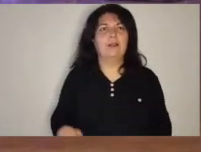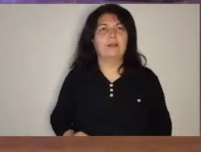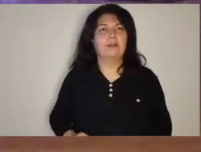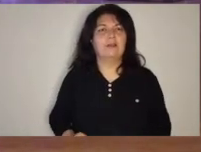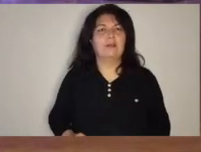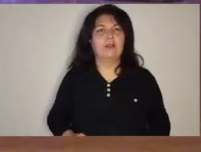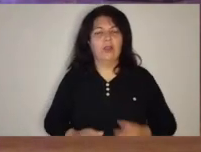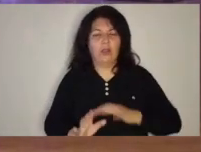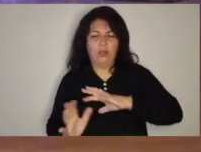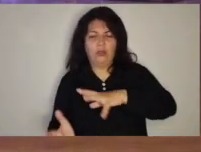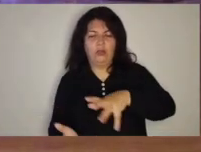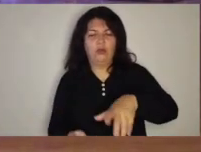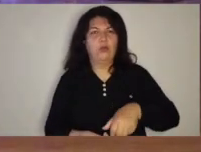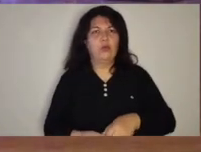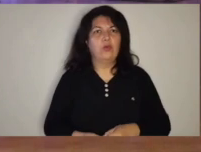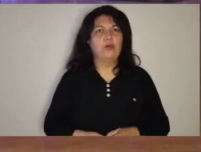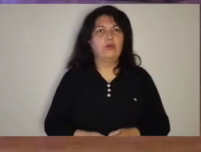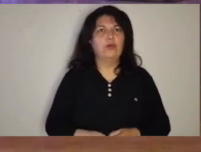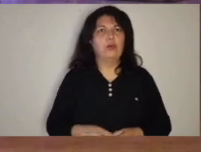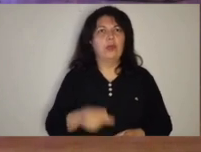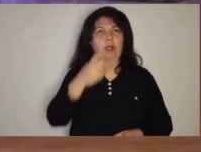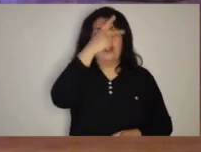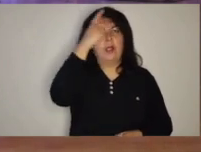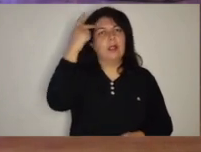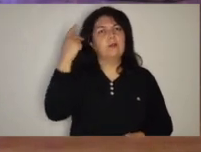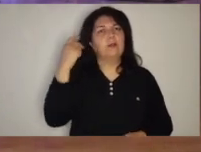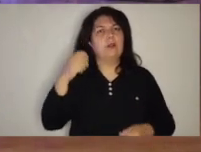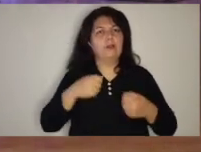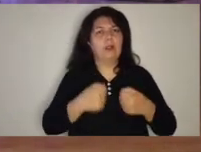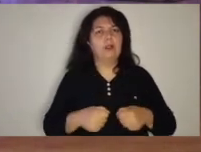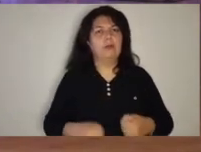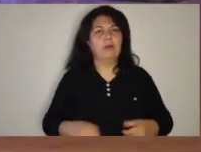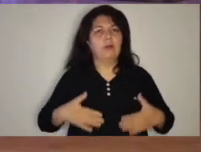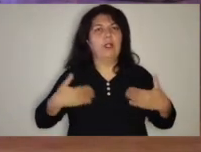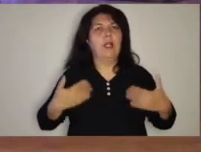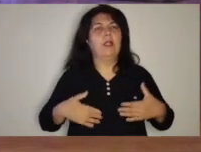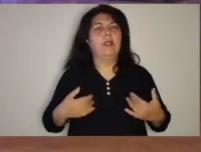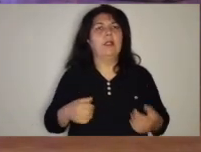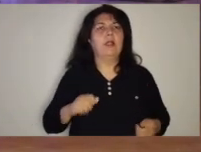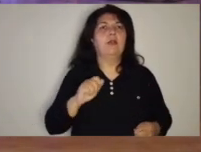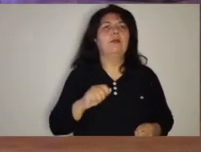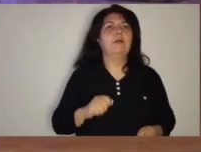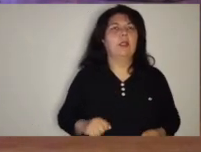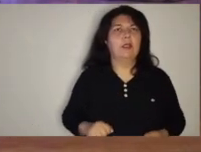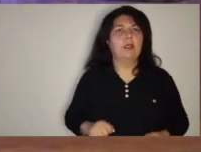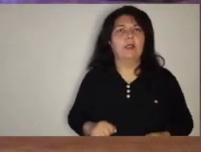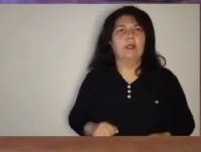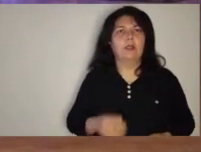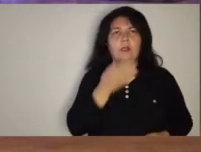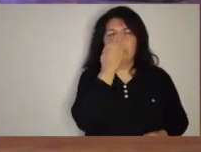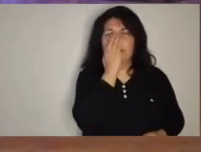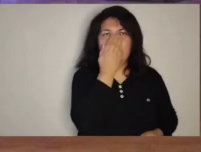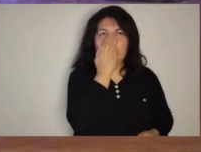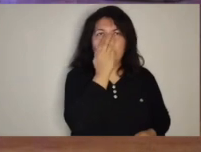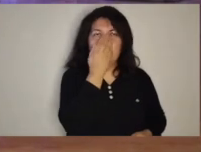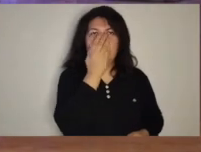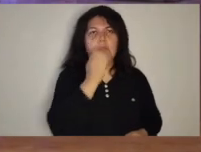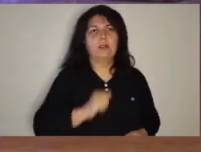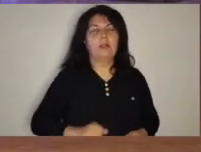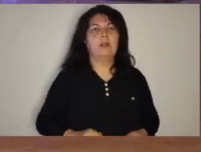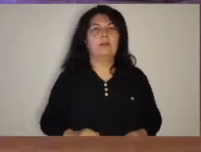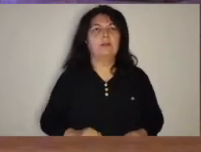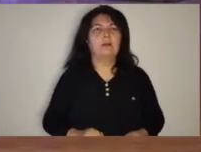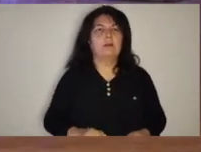Senhor. Tem gente que está lá no mundo, irmãos, tentando achar alegria nas drogas, no álcool, na prostituição. Mas